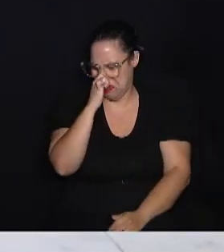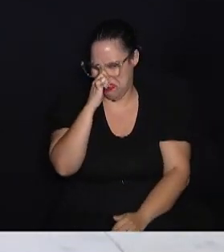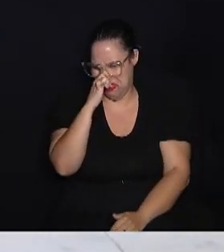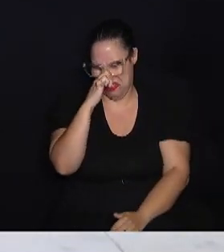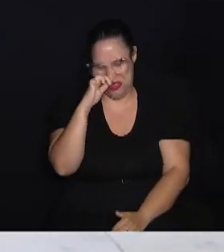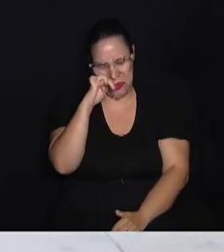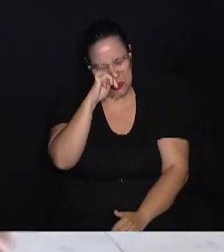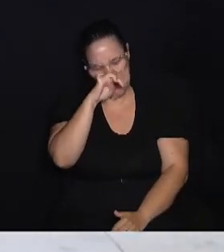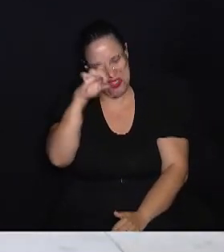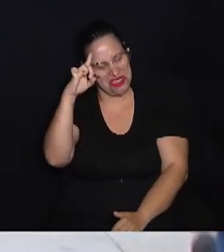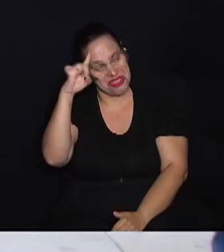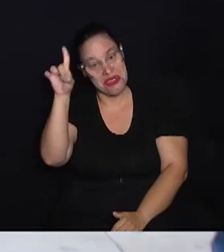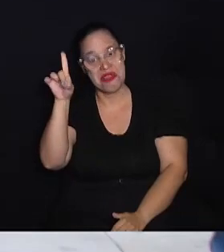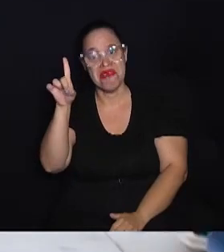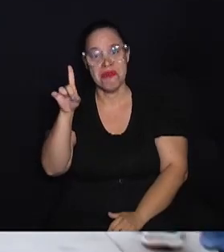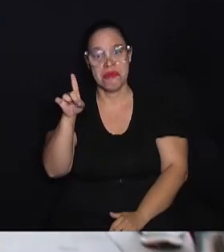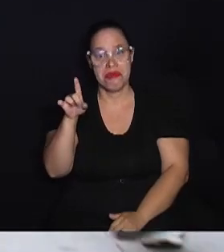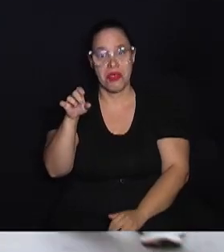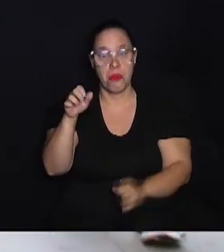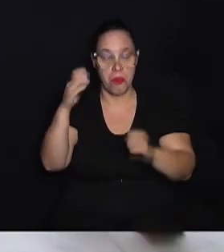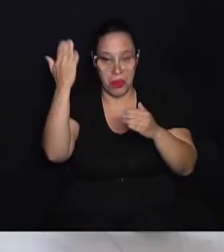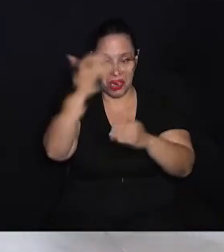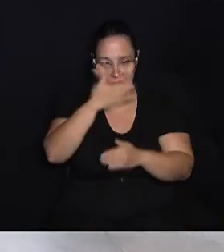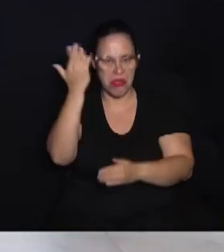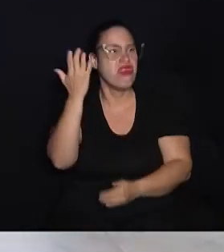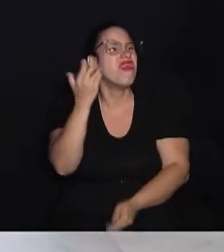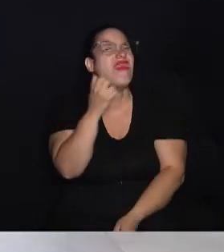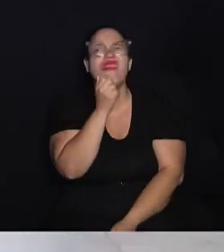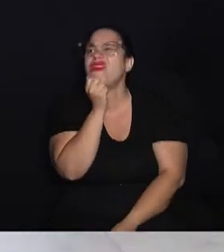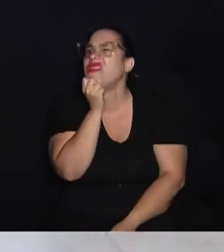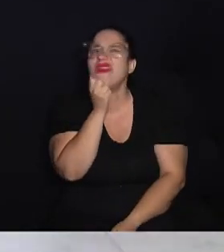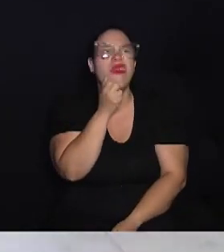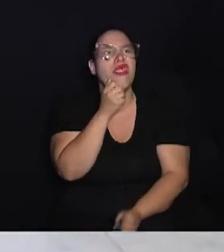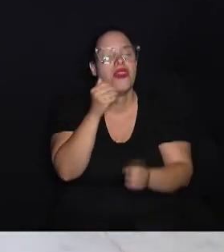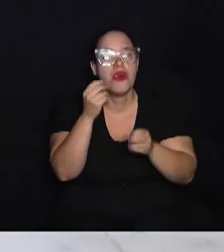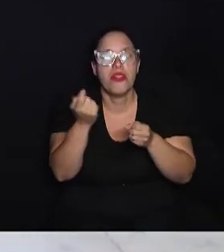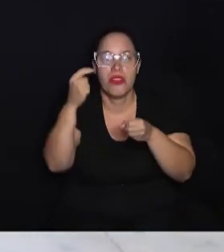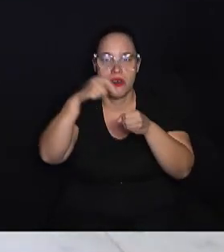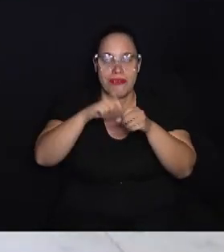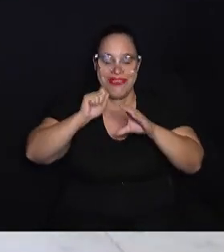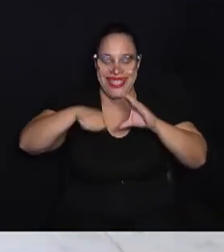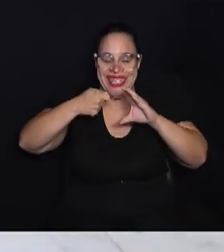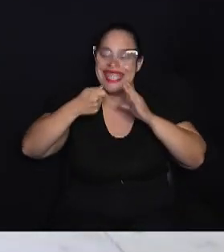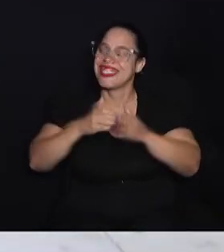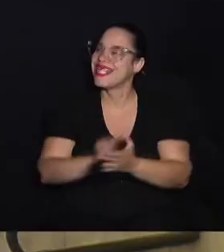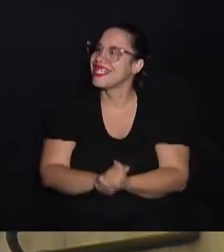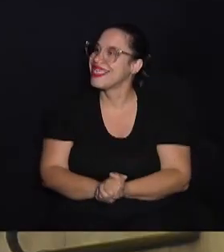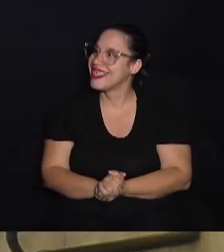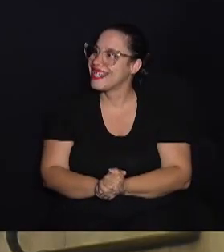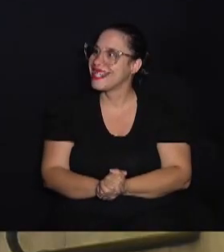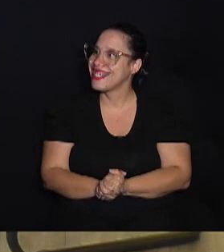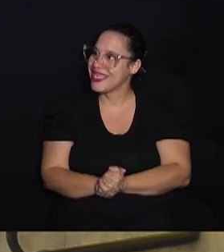deixado nossos dias aí bem nublados. Voltamos com você no Estúdio Câmara.